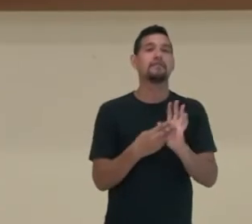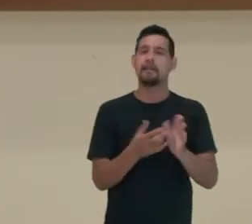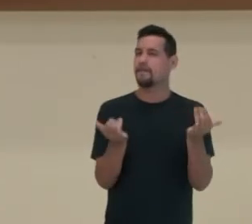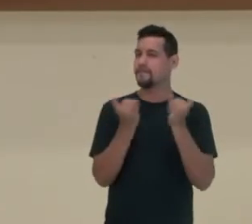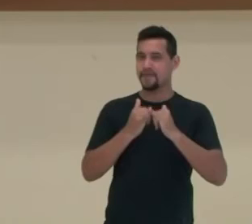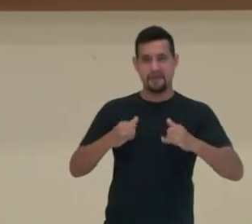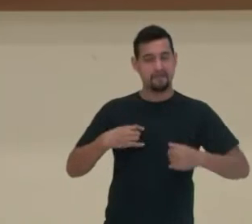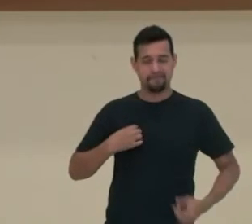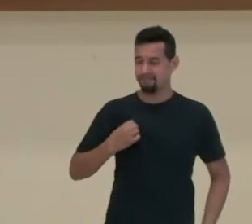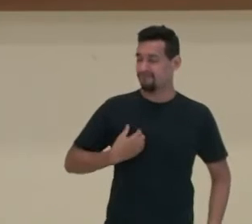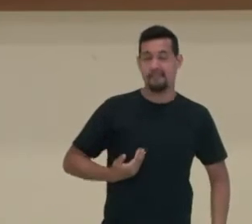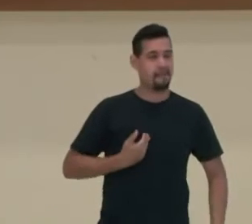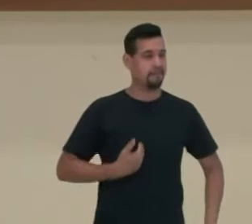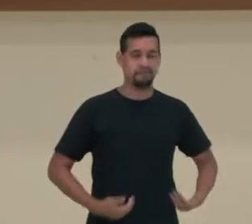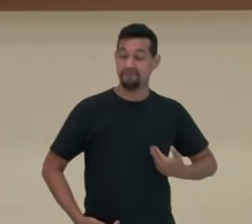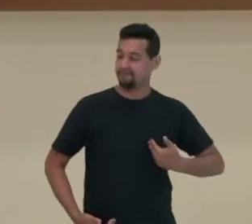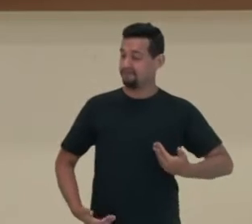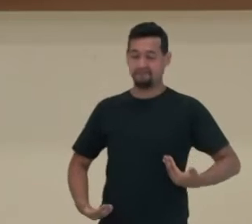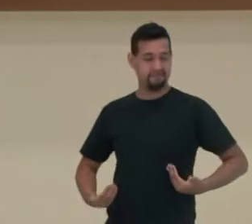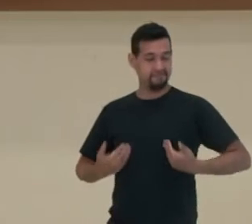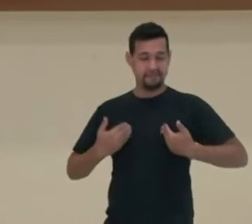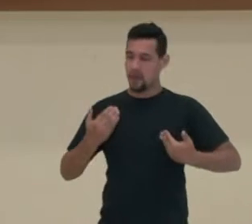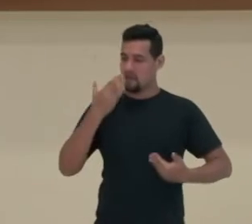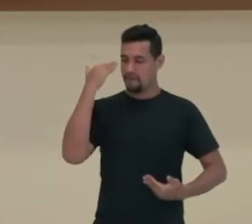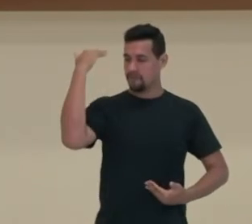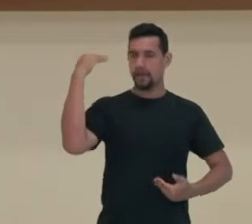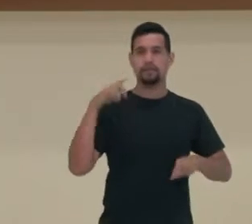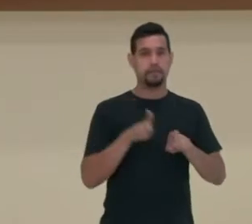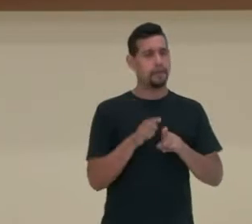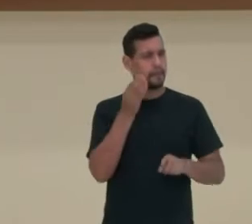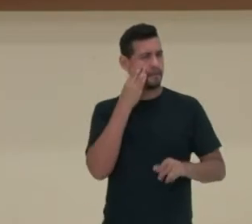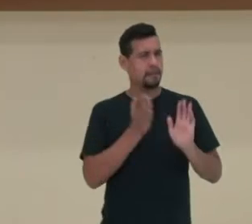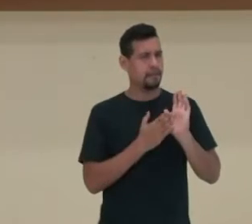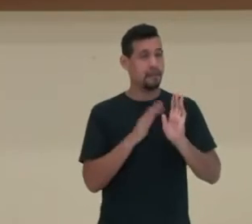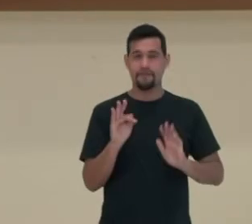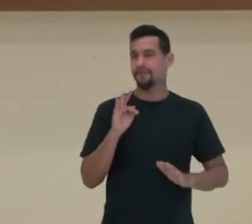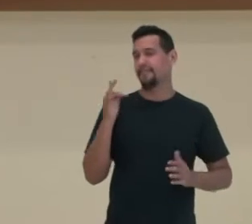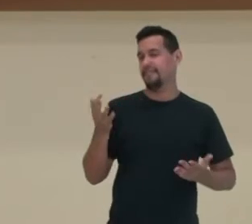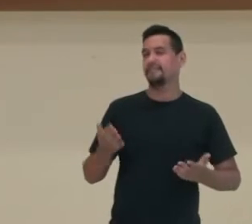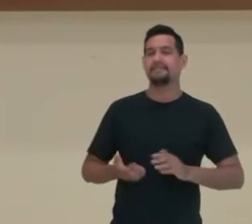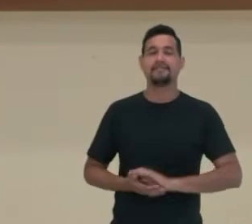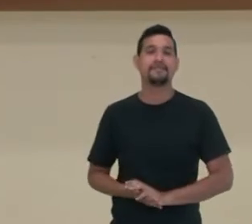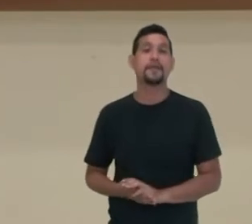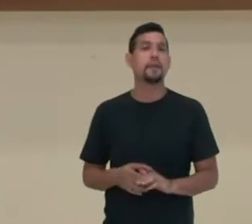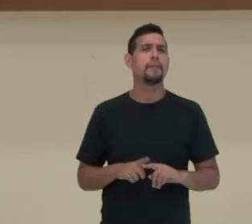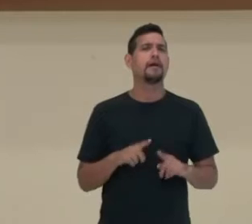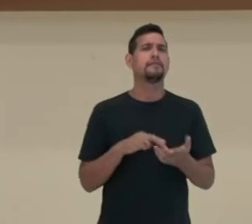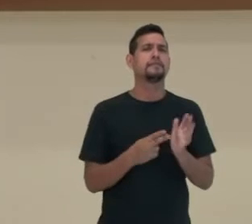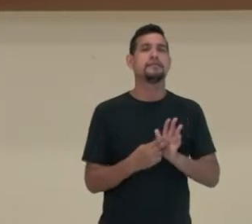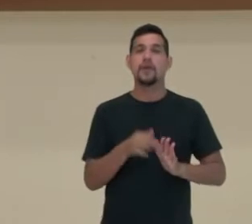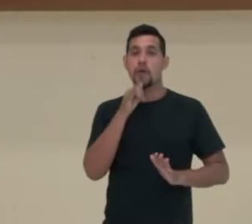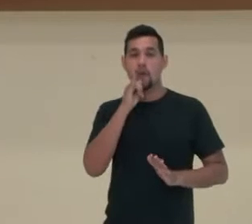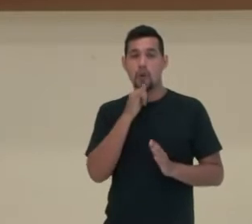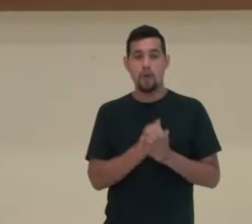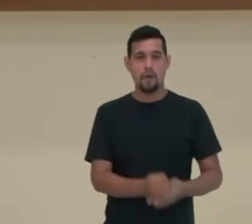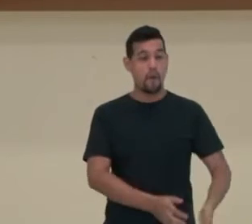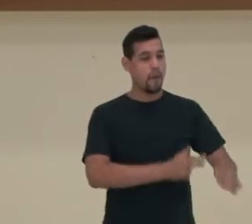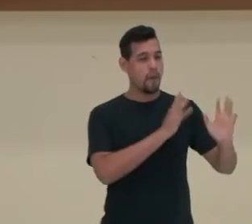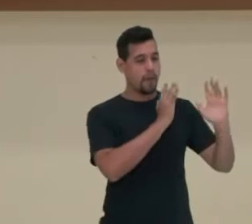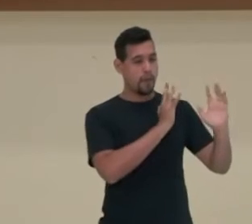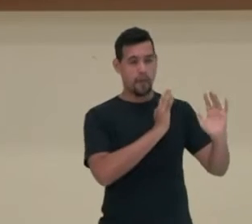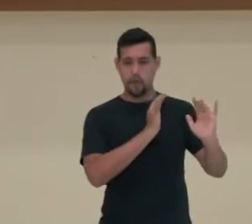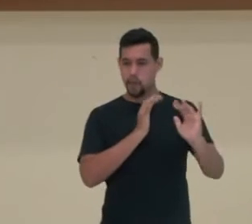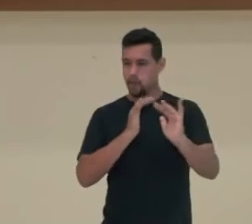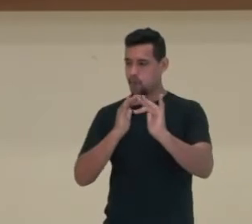propagandinha dele, ele fazia a moral ali com o povão também, para ele sair candidato a alguma coisa, claro. Entrada triunfal, uma espécie